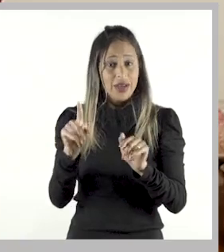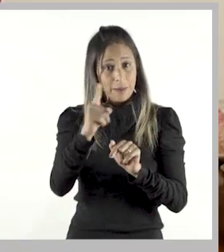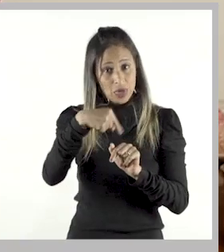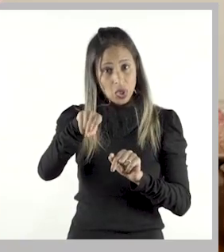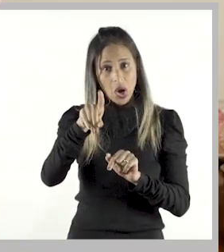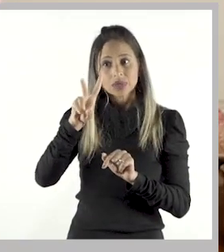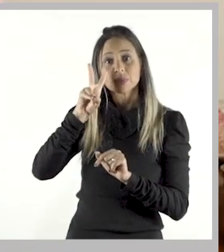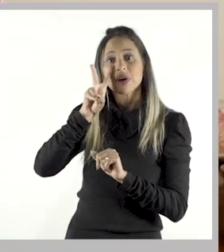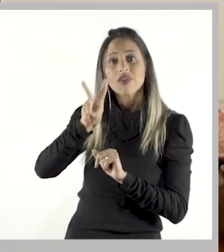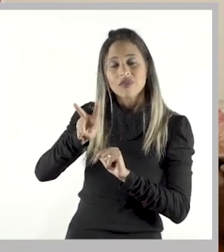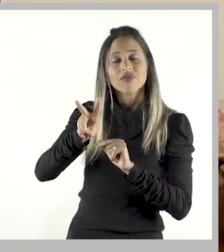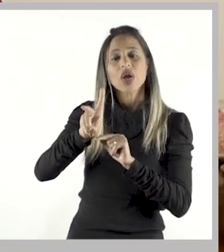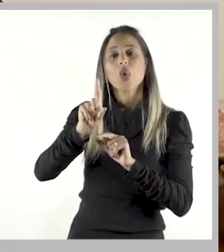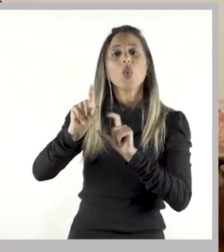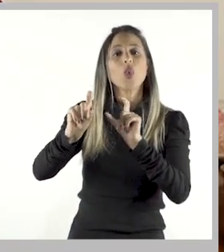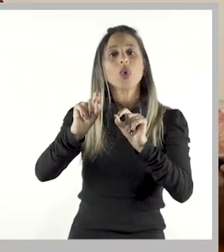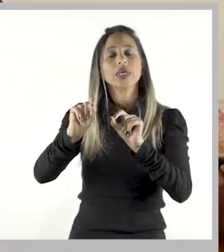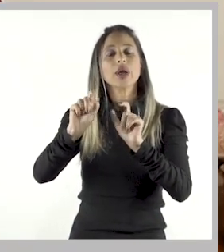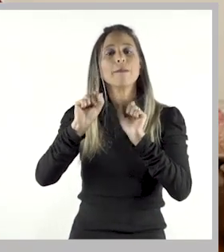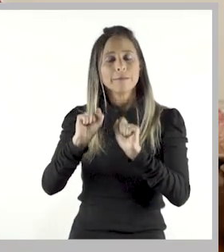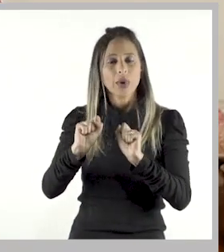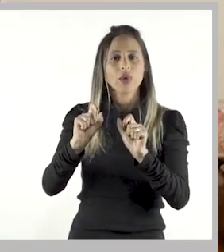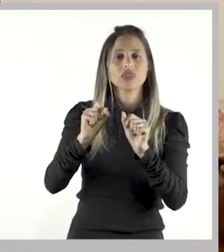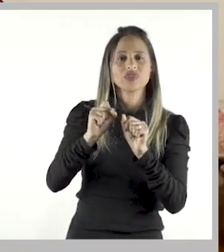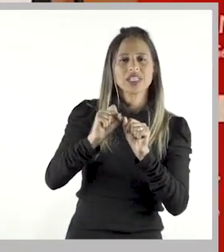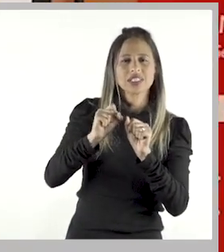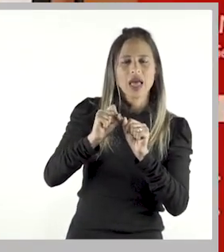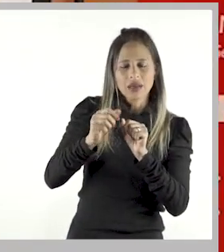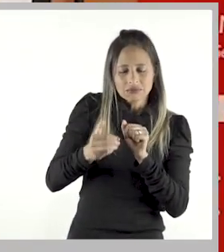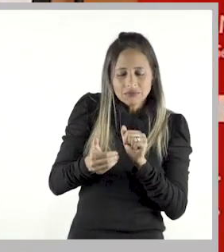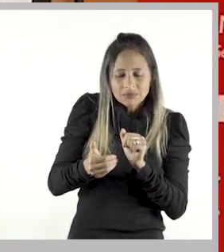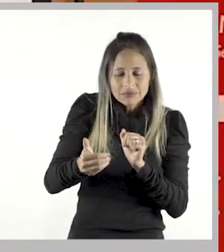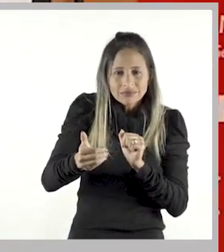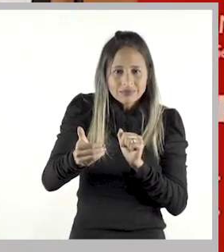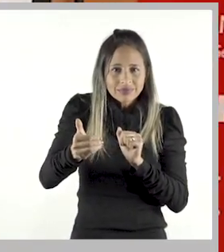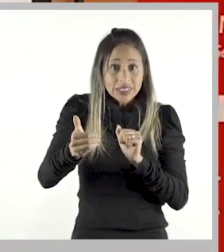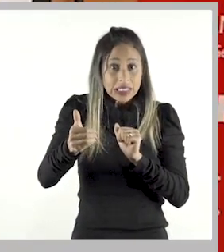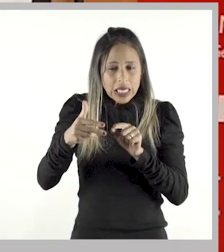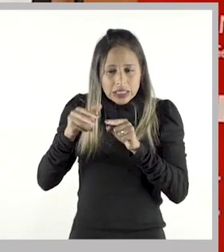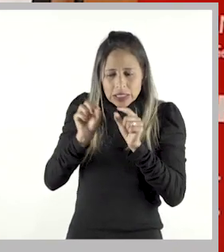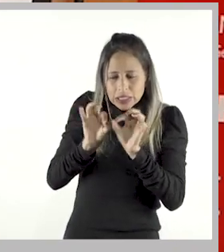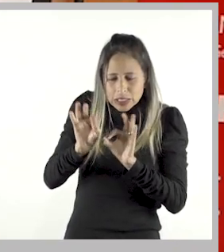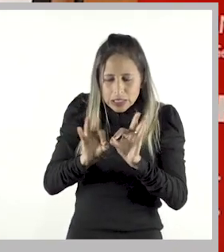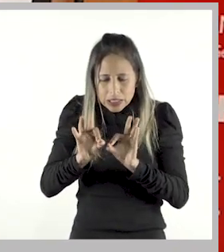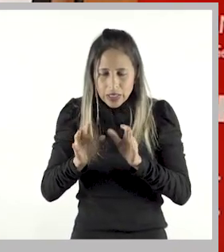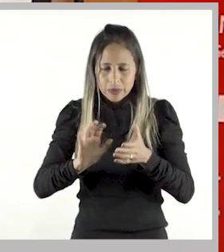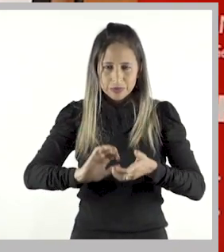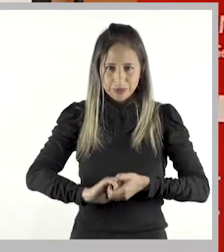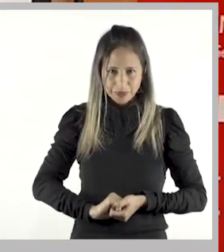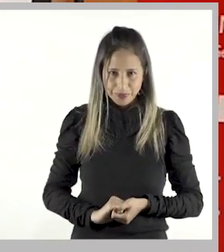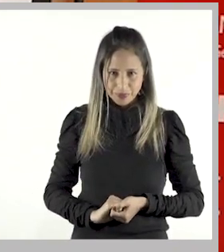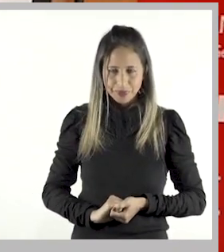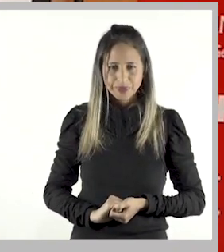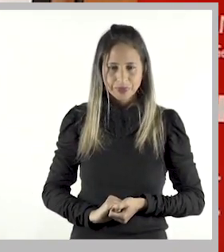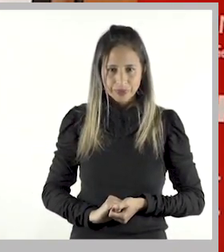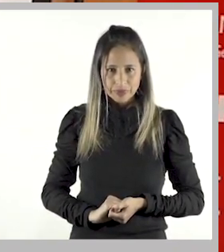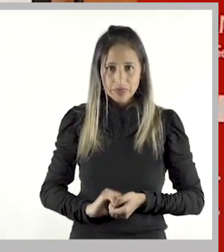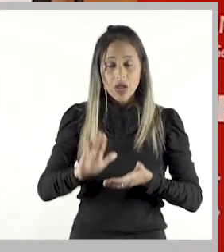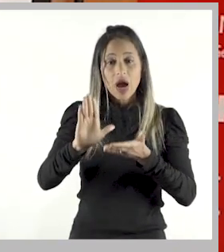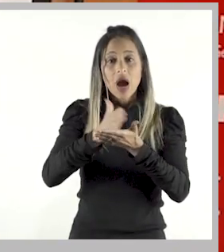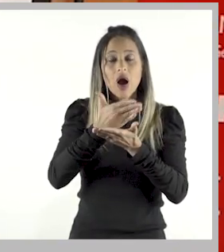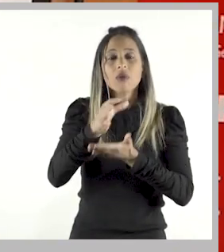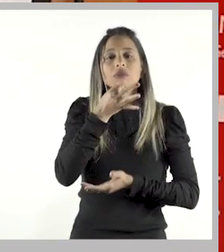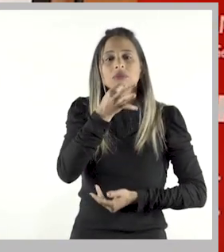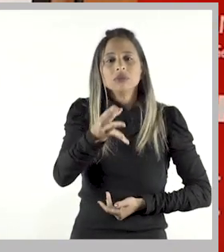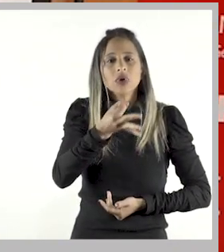a gente pode gerar a partir, né, dessa frase, no caso. Algumas sugestões eu fiz, gostei de